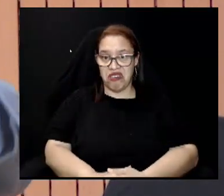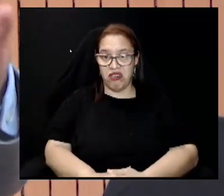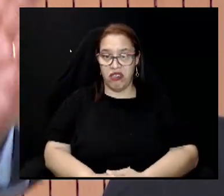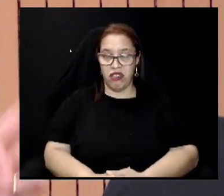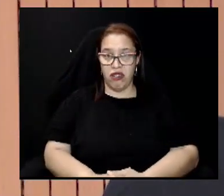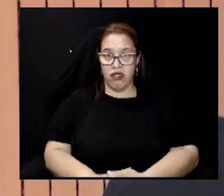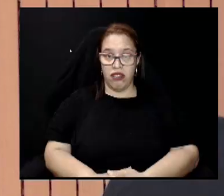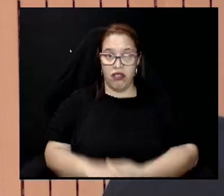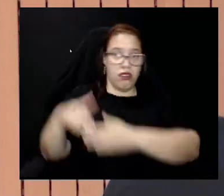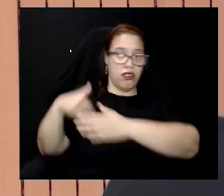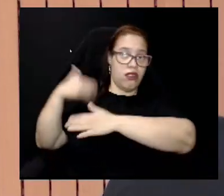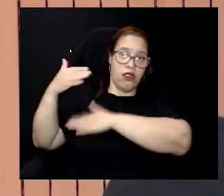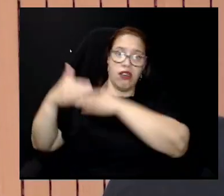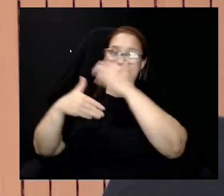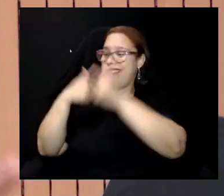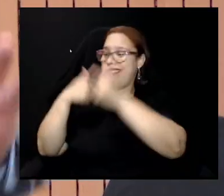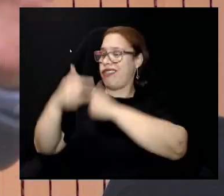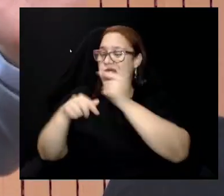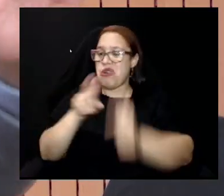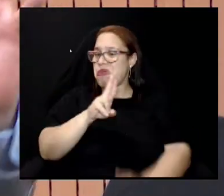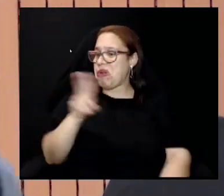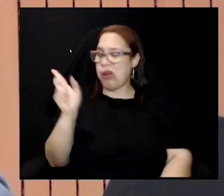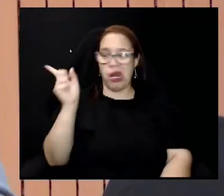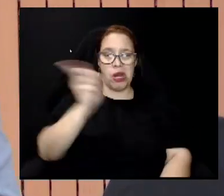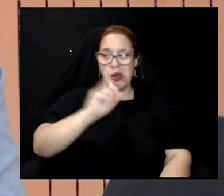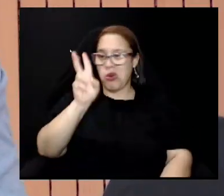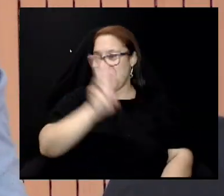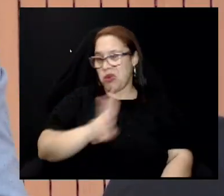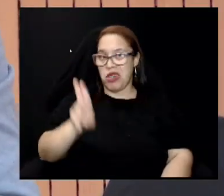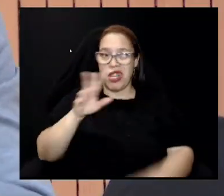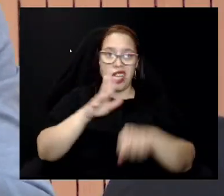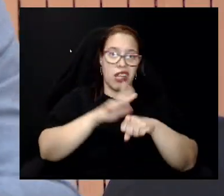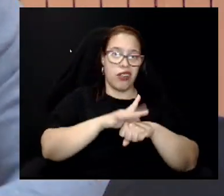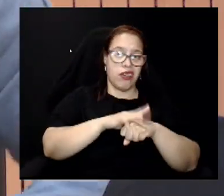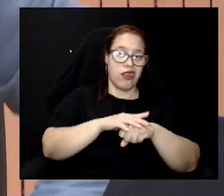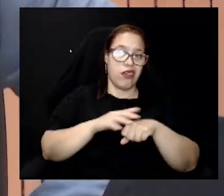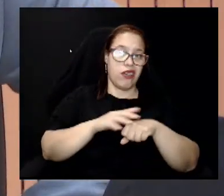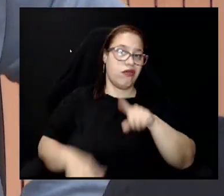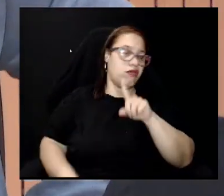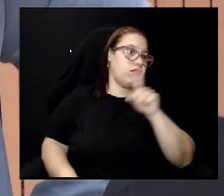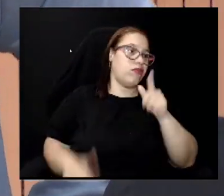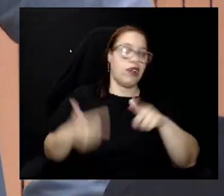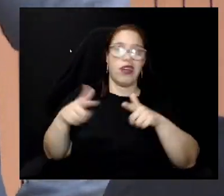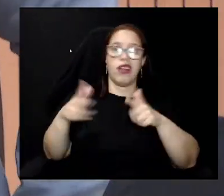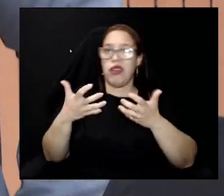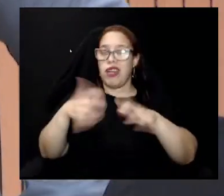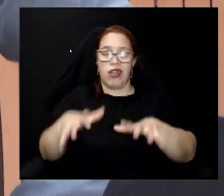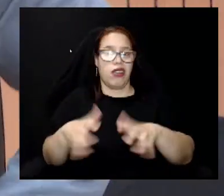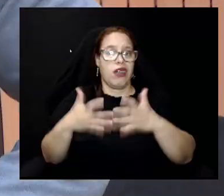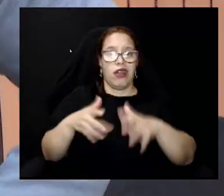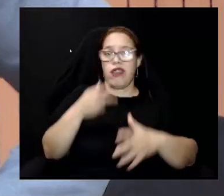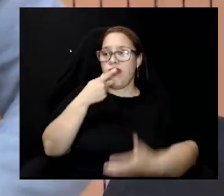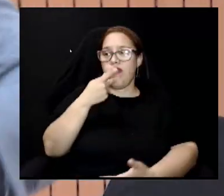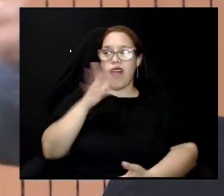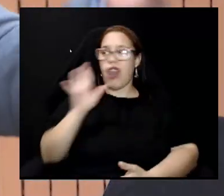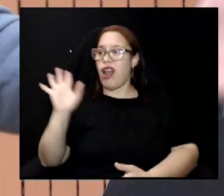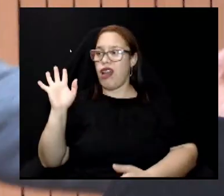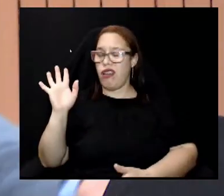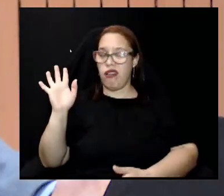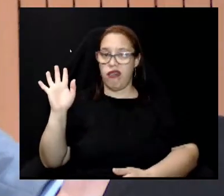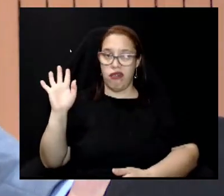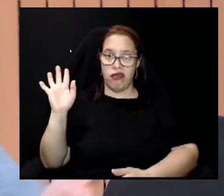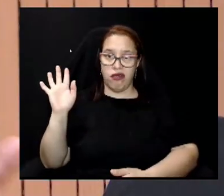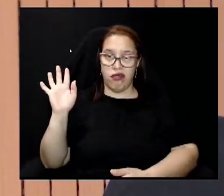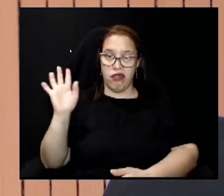não falavam essa palavra, né? Aquela doença que ninguém quer ter, ninguém quer falar. E acho que o fato de